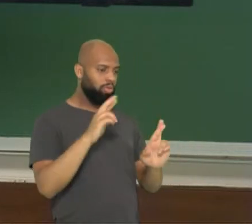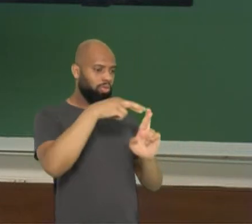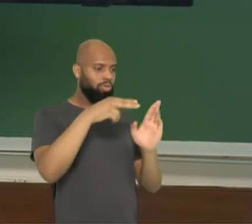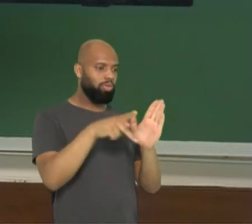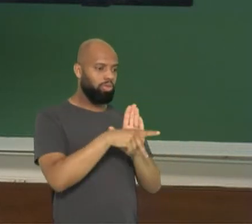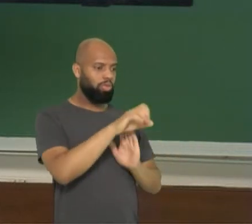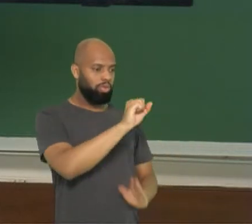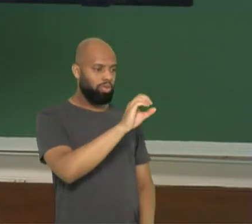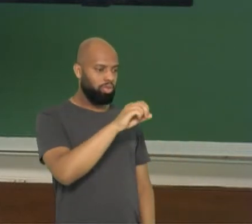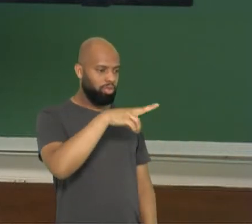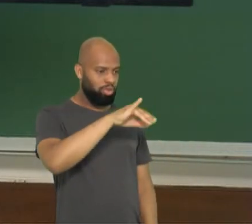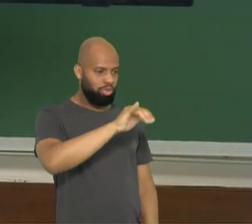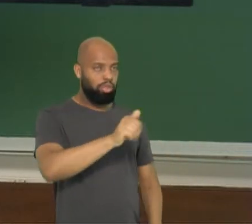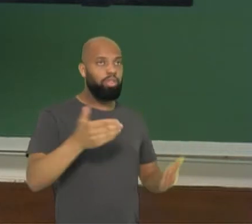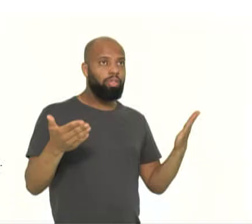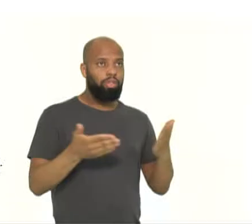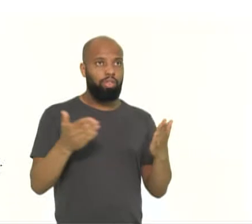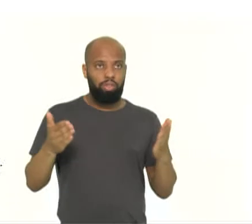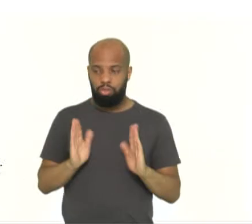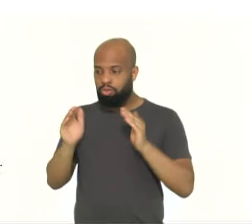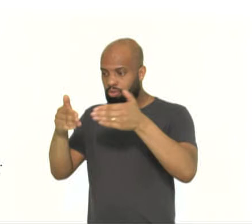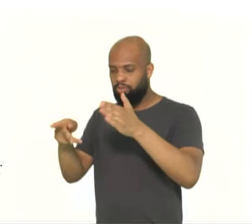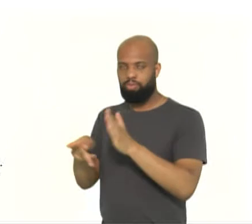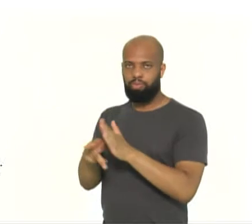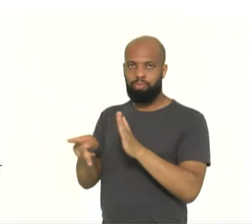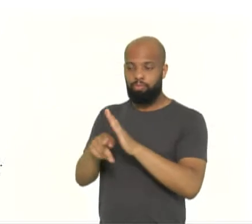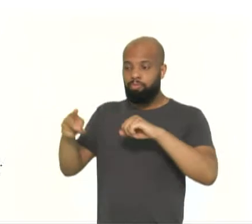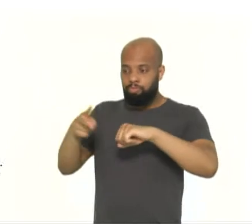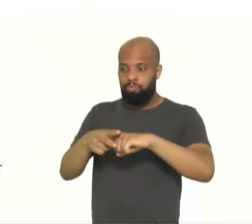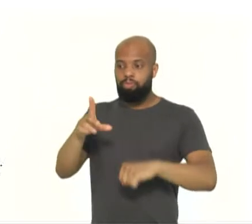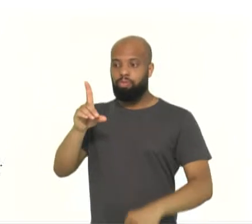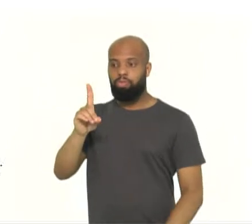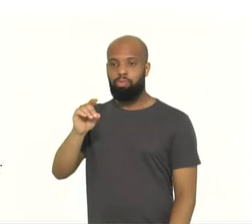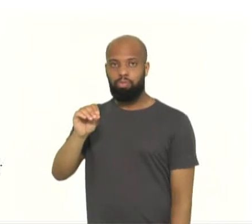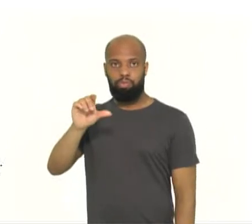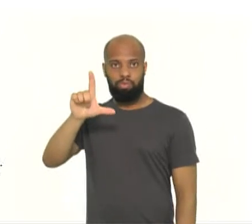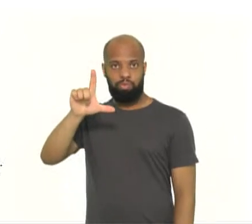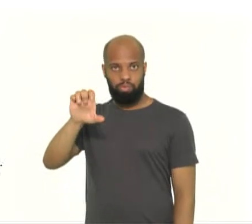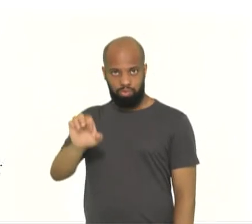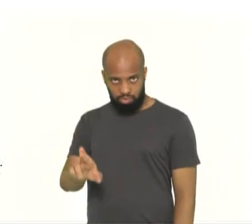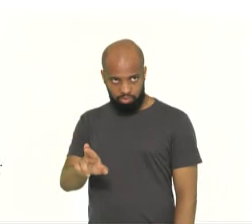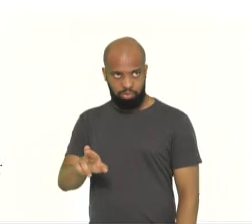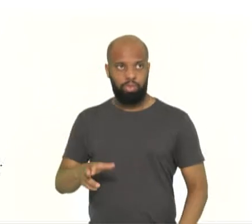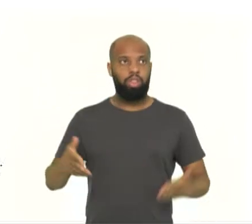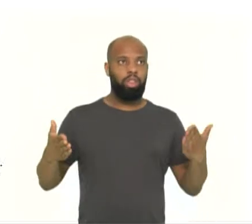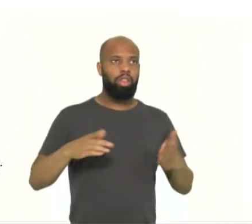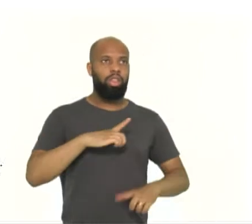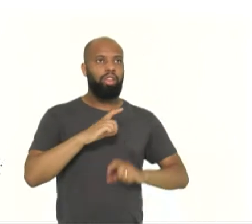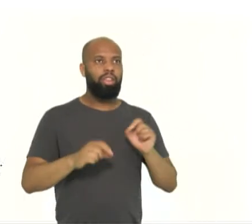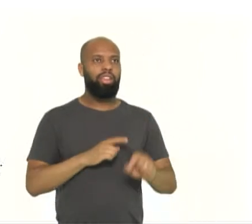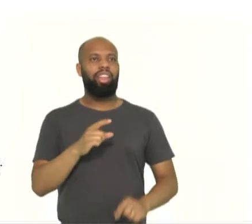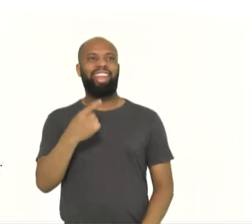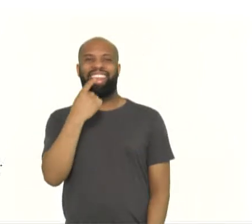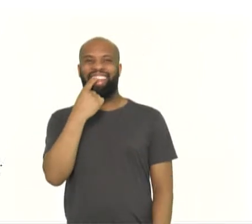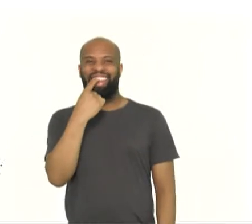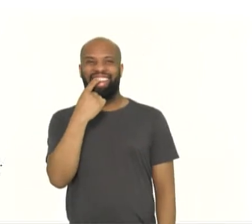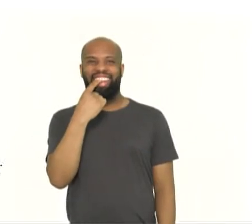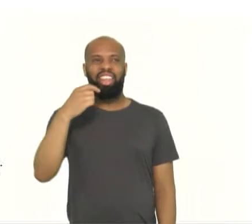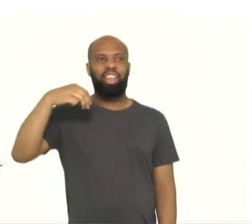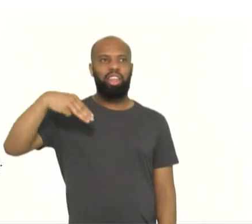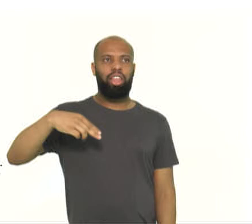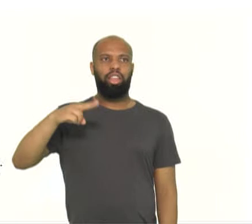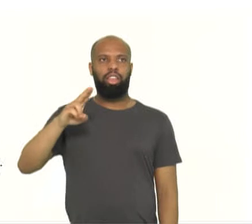sujeito. Bien? C. Te duelen las muelas? Então, nós temos aqui, você sente dor